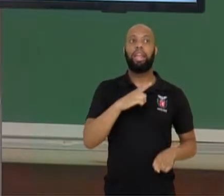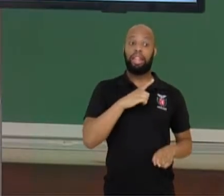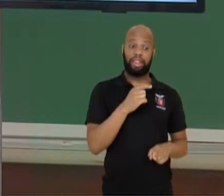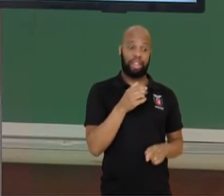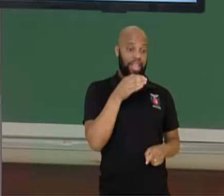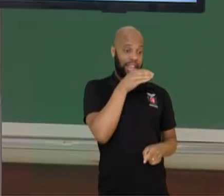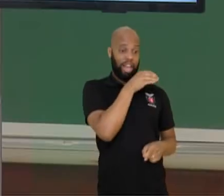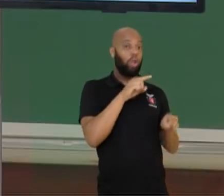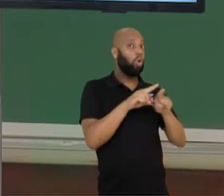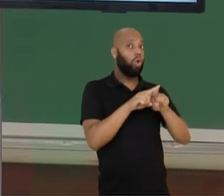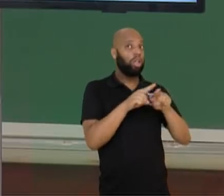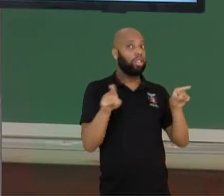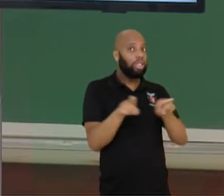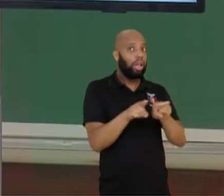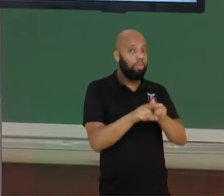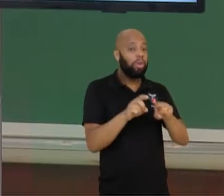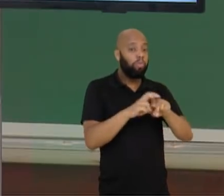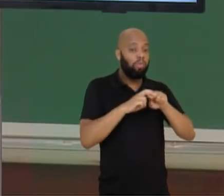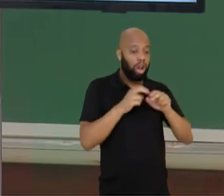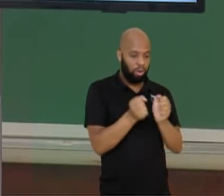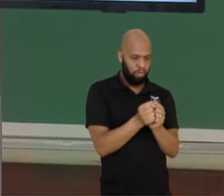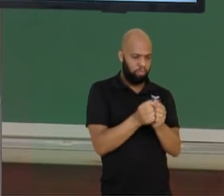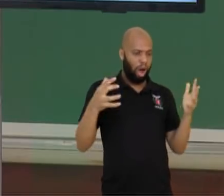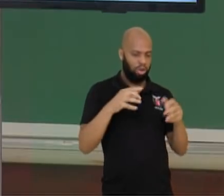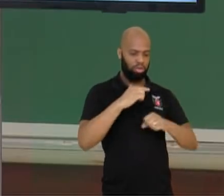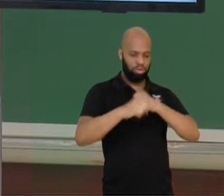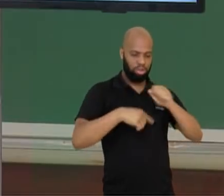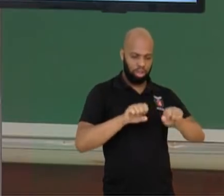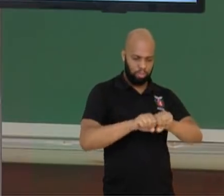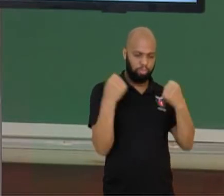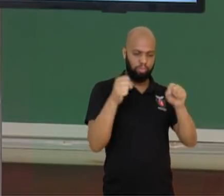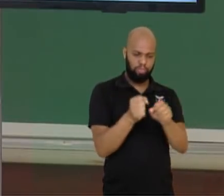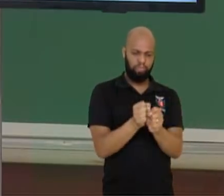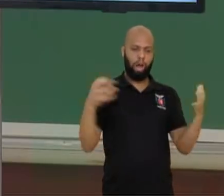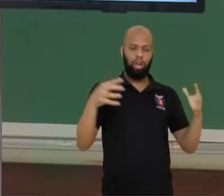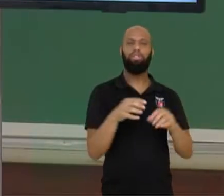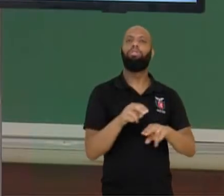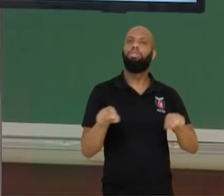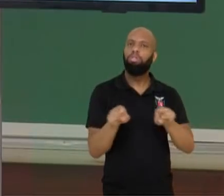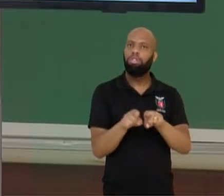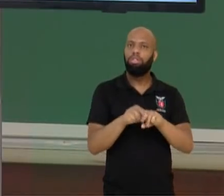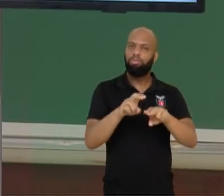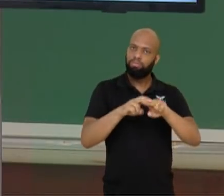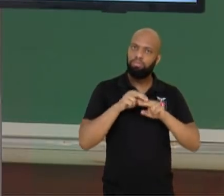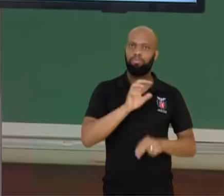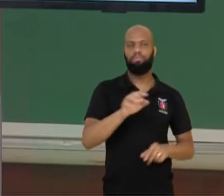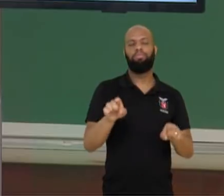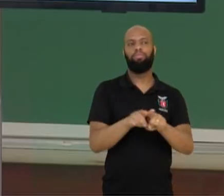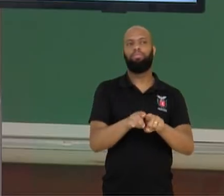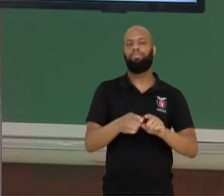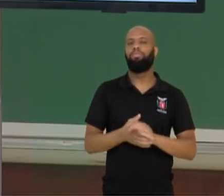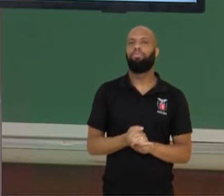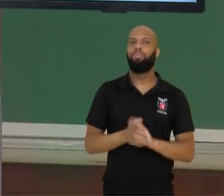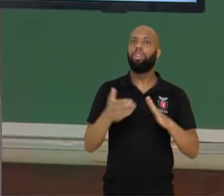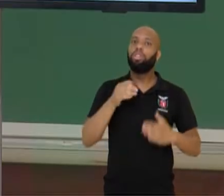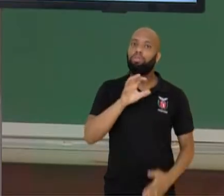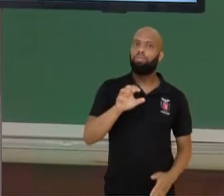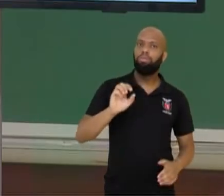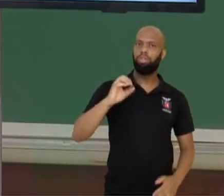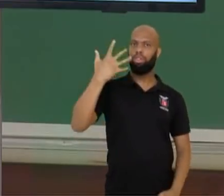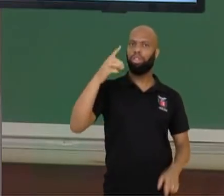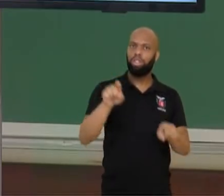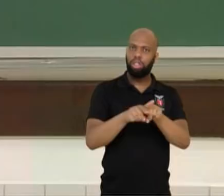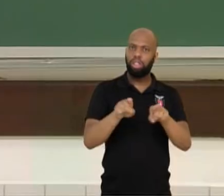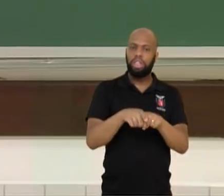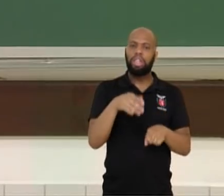mas também é quente, por causa da explosão desses átomos, da quebra desses átomos. A energia deles gera calor. Tá? Então, isso acontece aqui, ó,